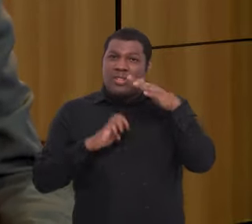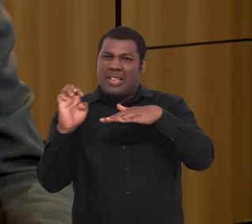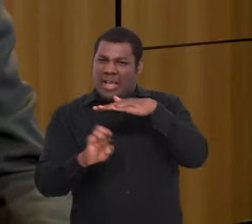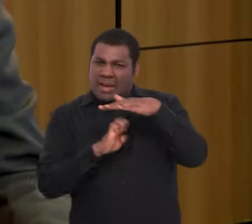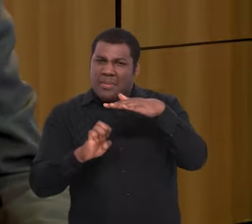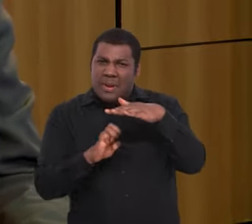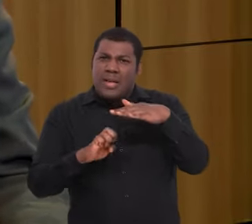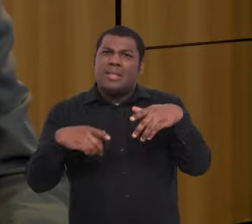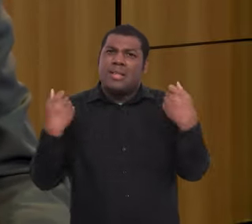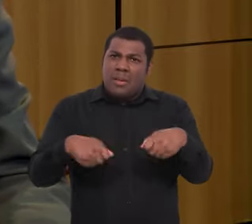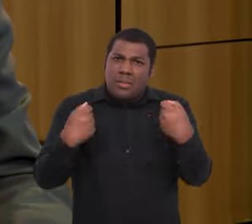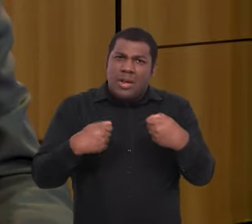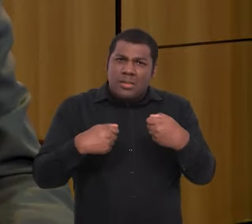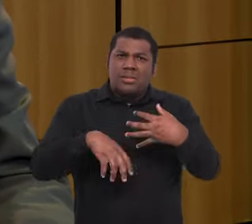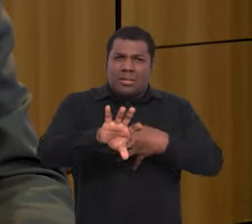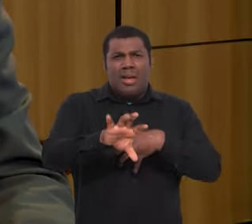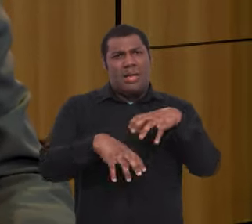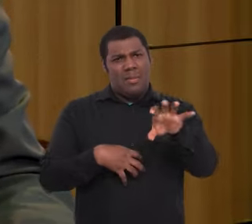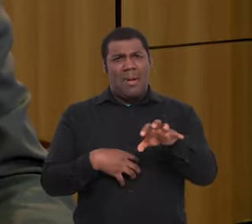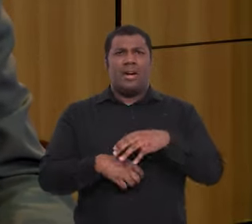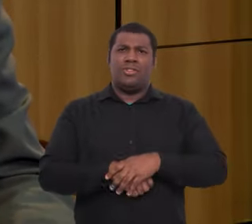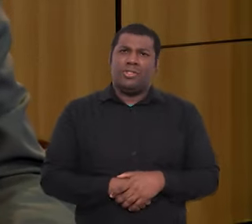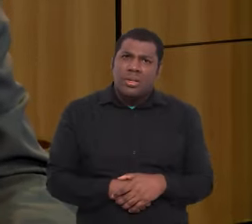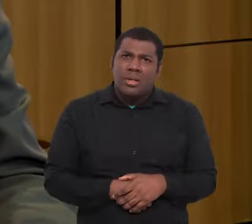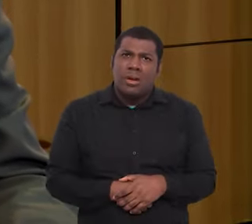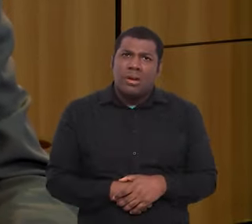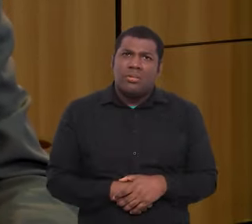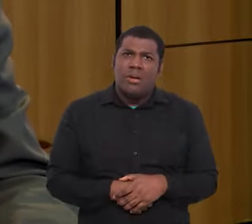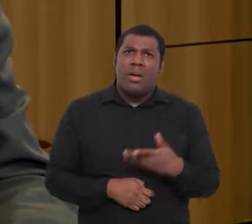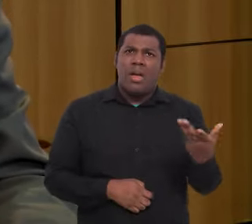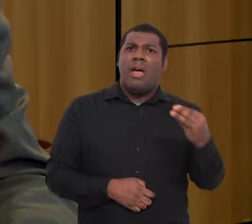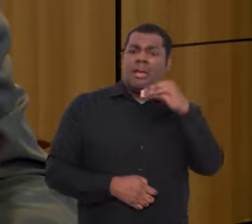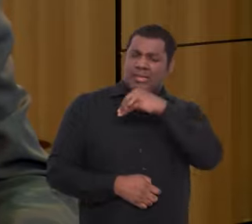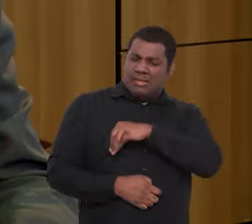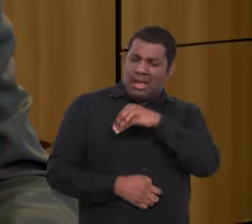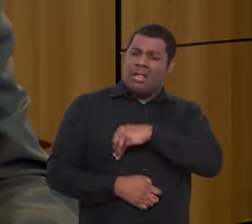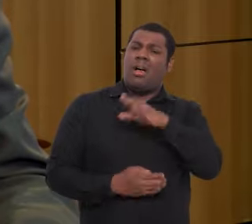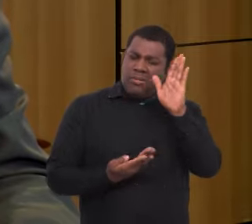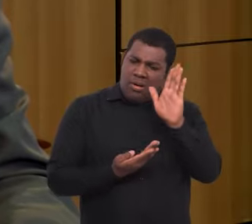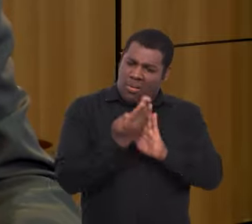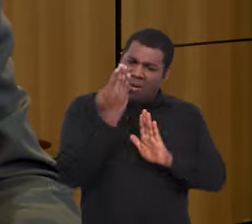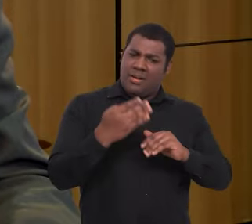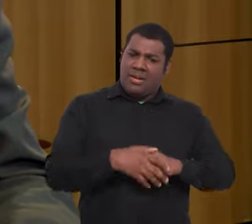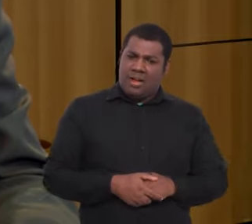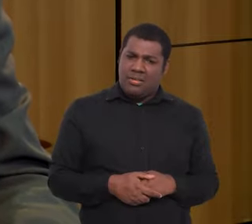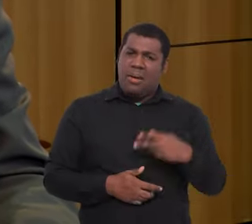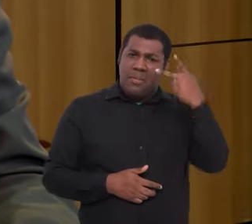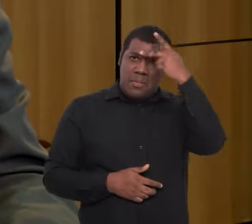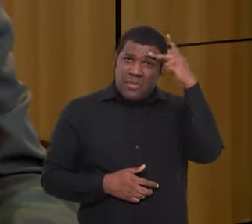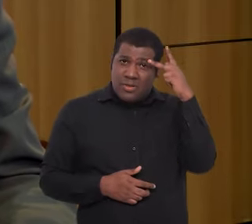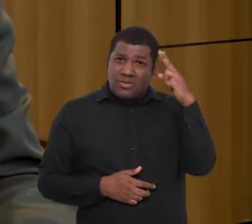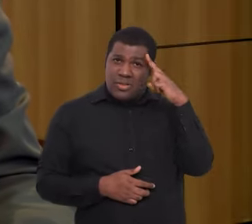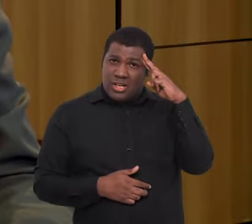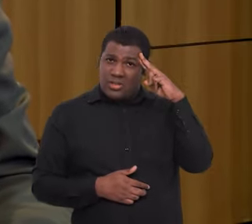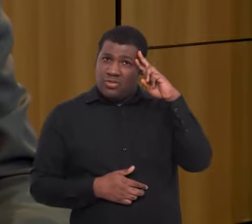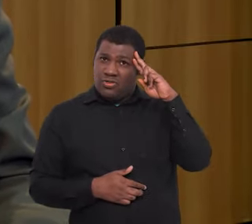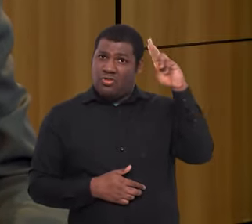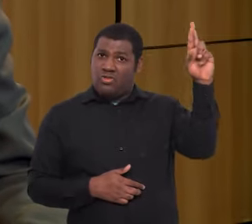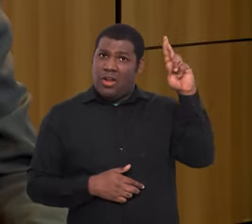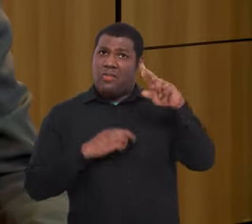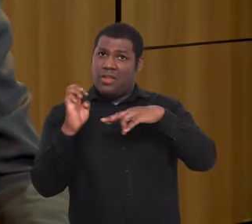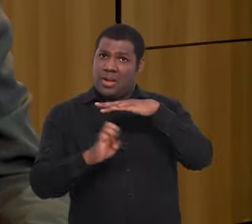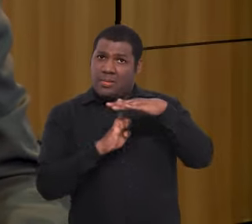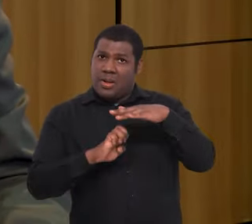empresários tem mais sensibilidade contratar Vê bem a remuneração se você não pode remunerar um pouquinho melhor seu trabalhador sua